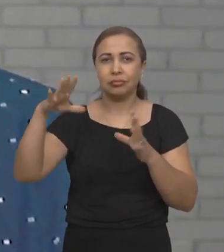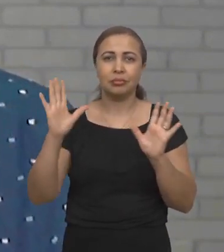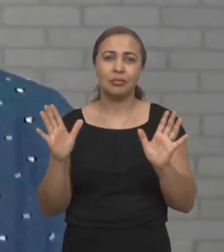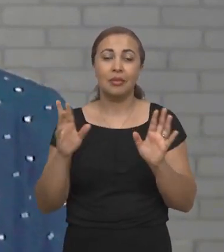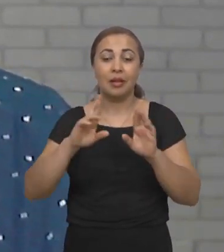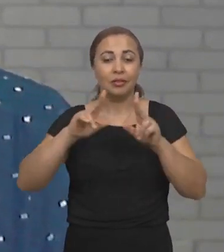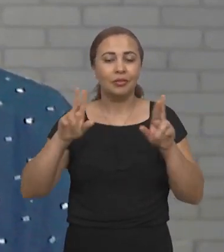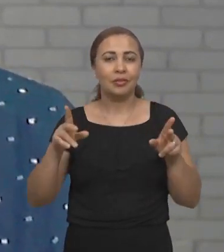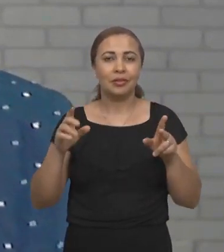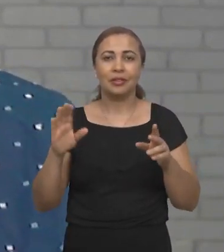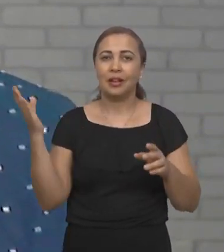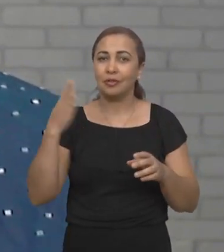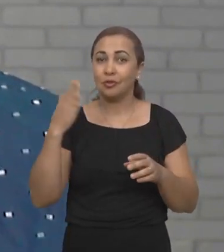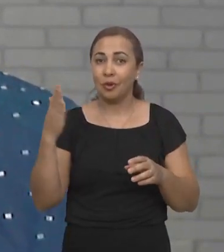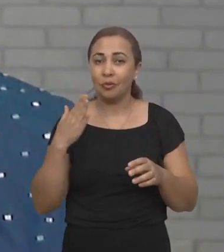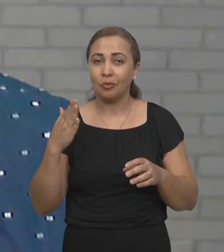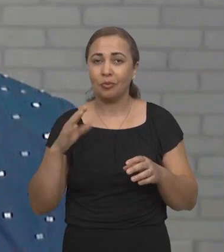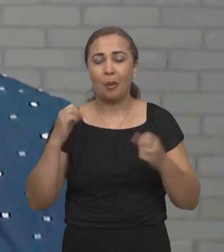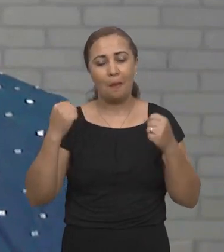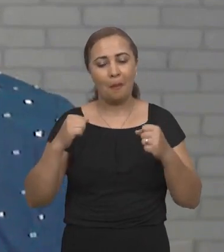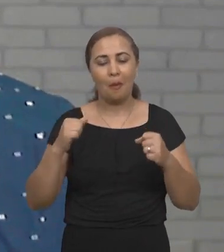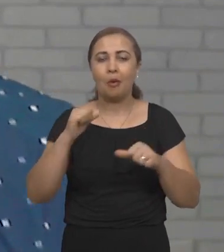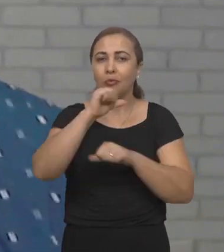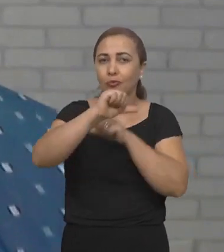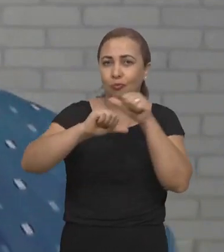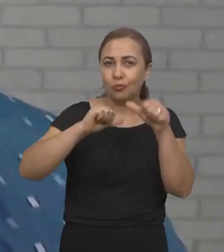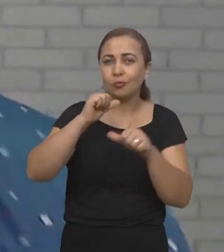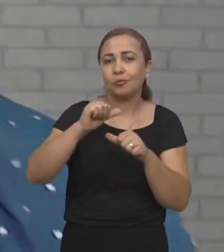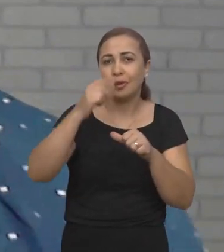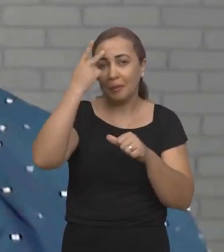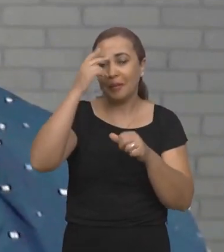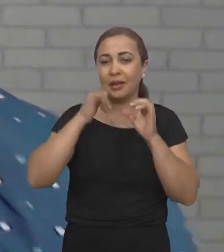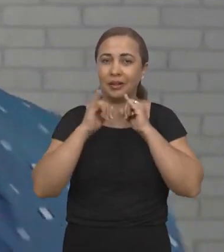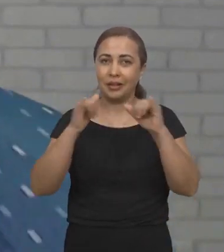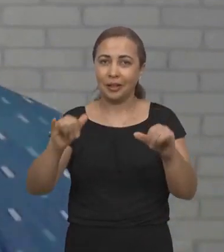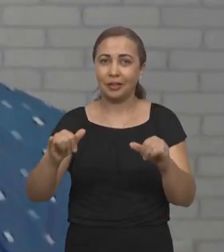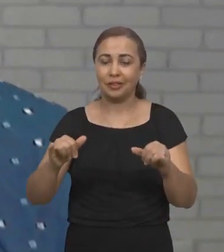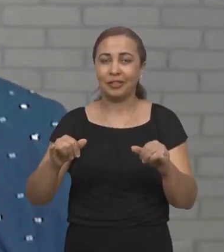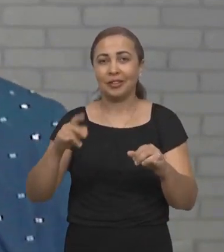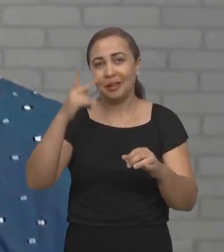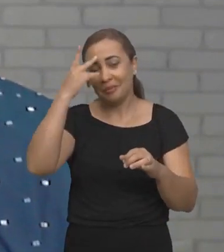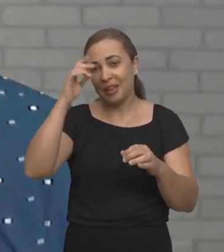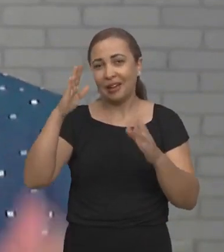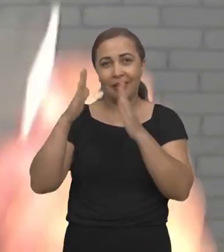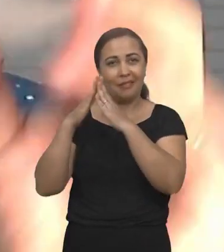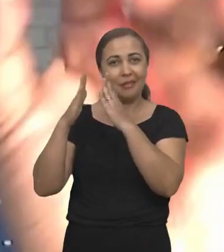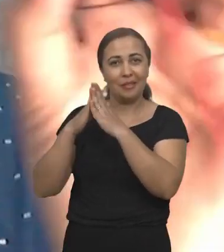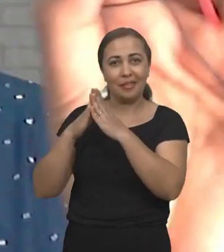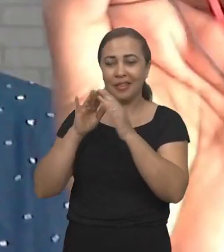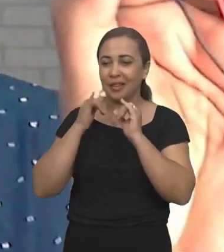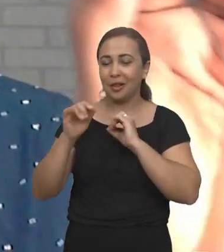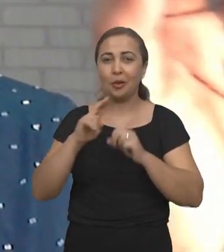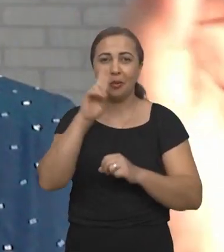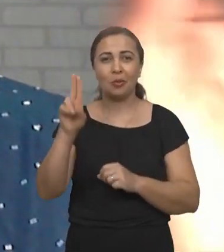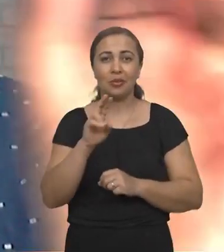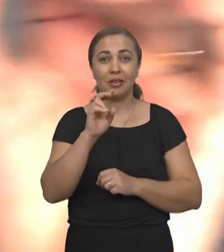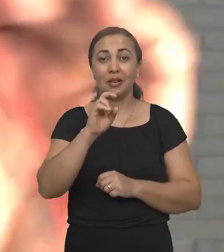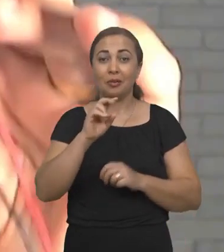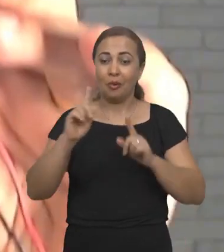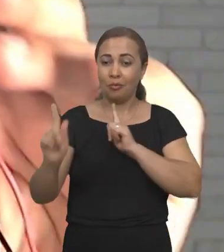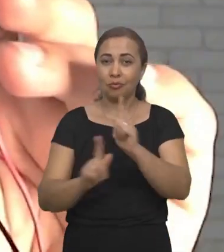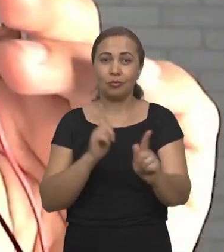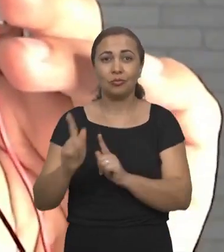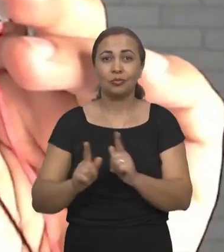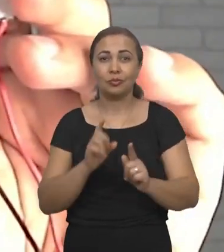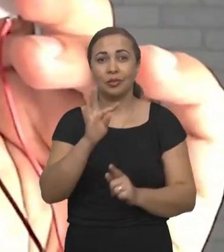de temperatura a gente consegue converter em energia elétrica, usando um gerador